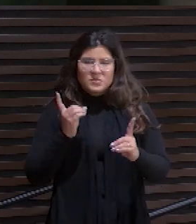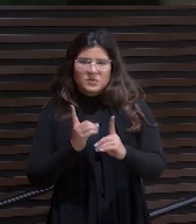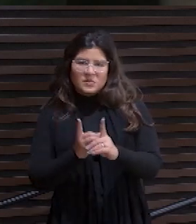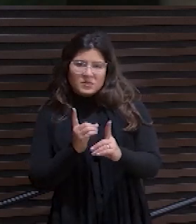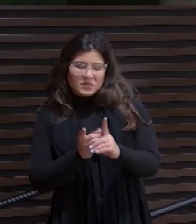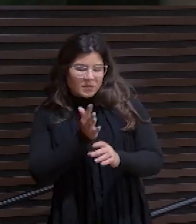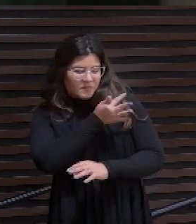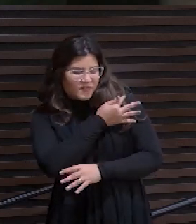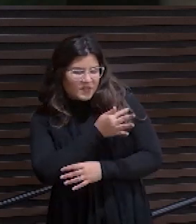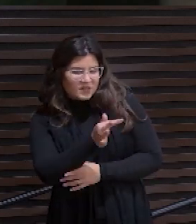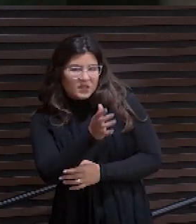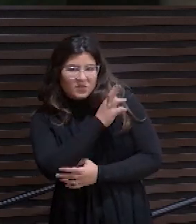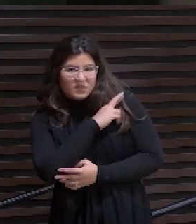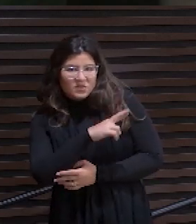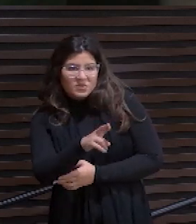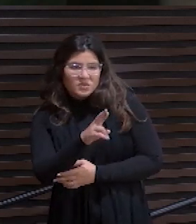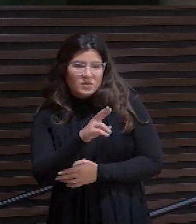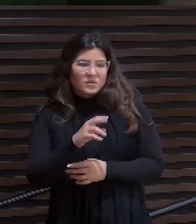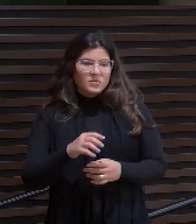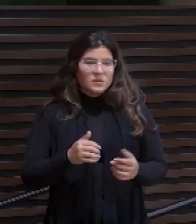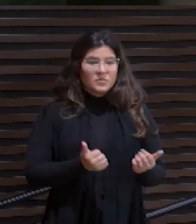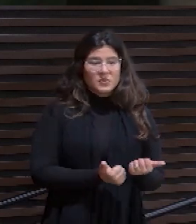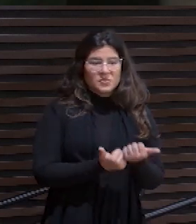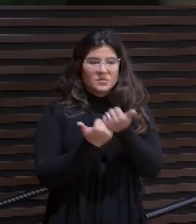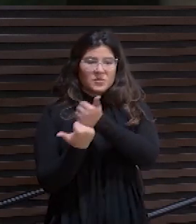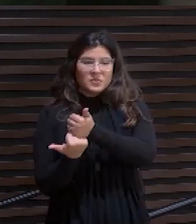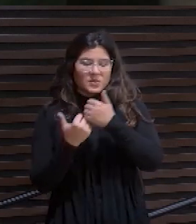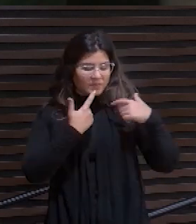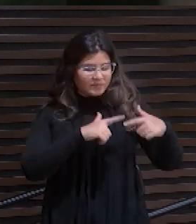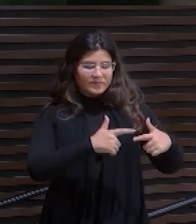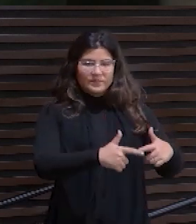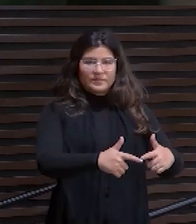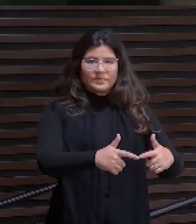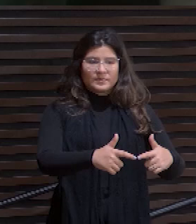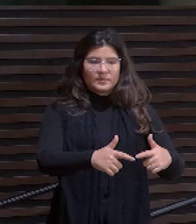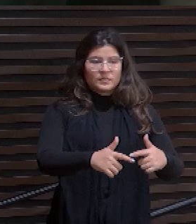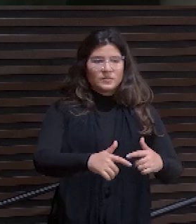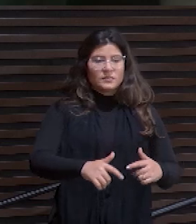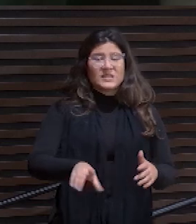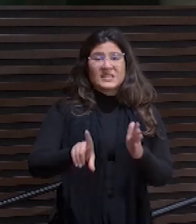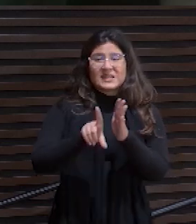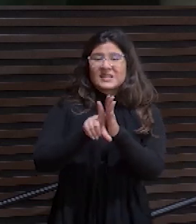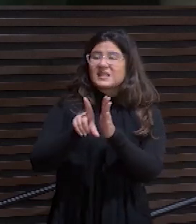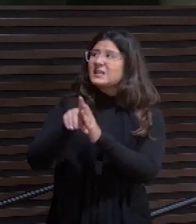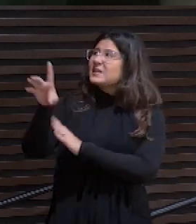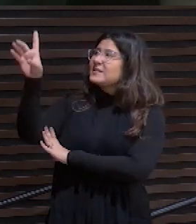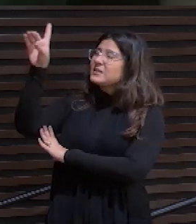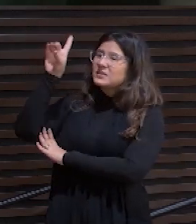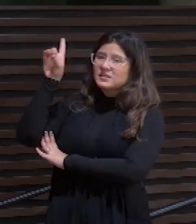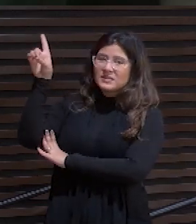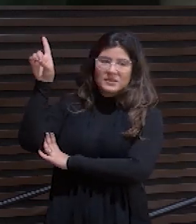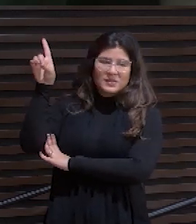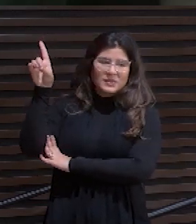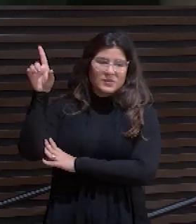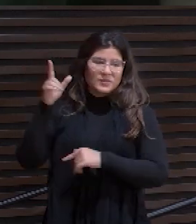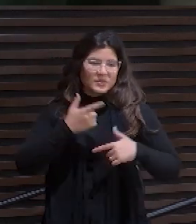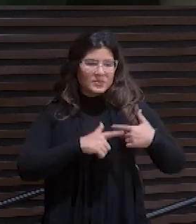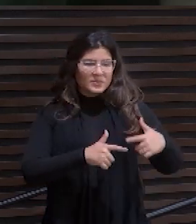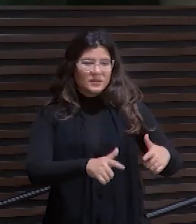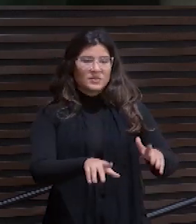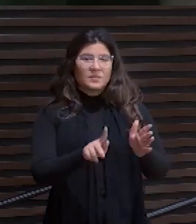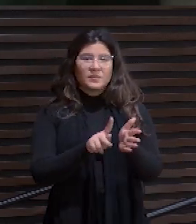por substituírem as suas tradições orais, substituírem a lei de Deus por suas tradições orais. Eles